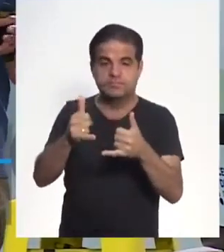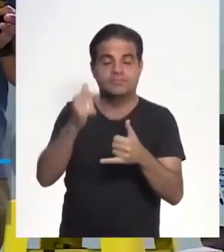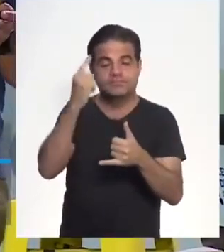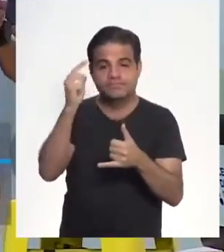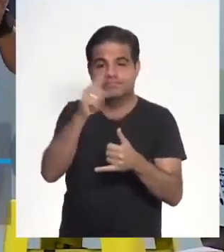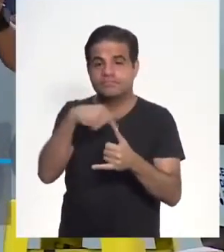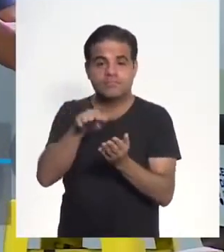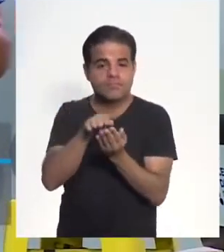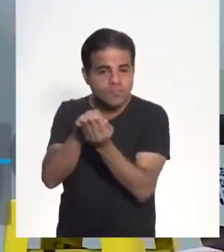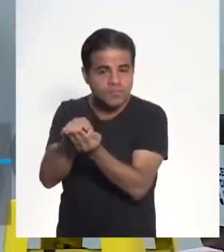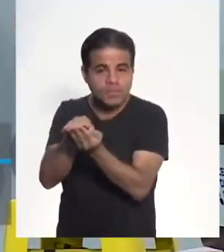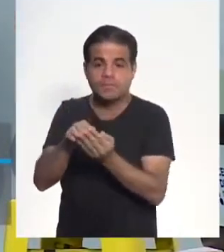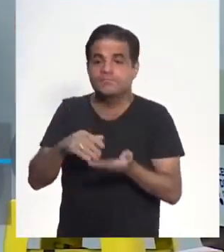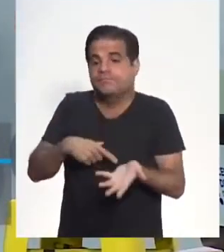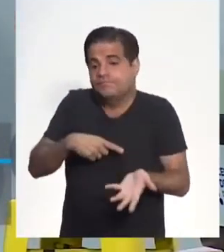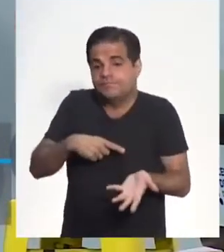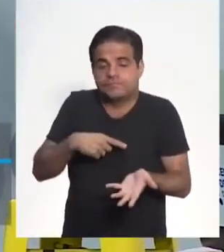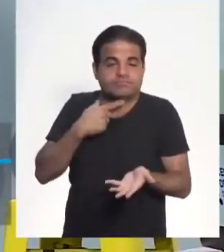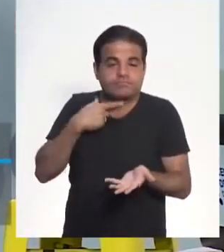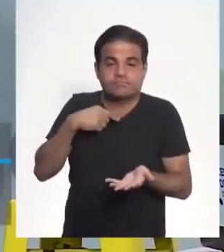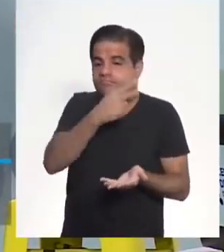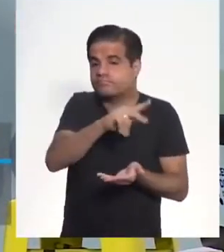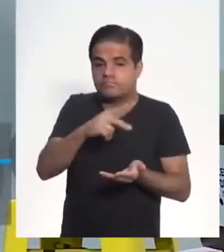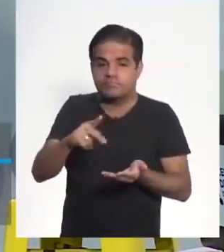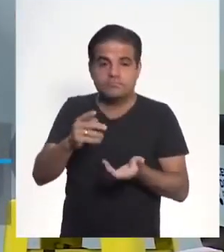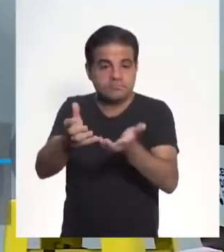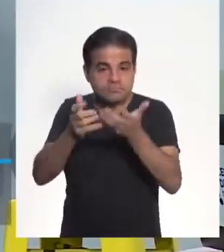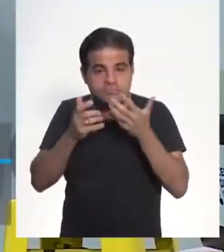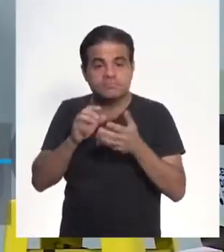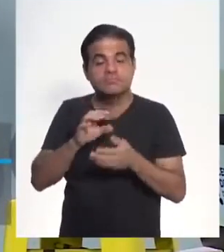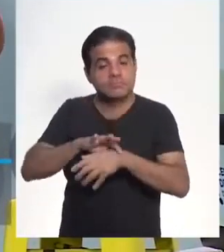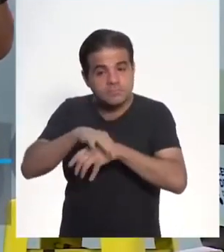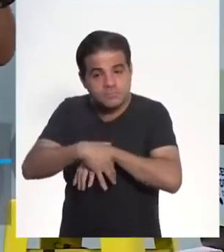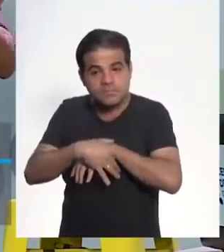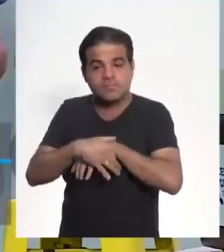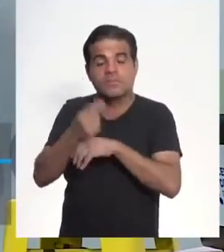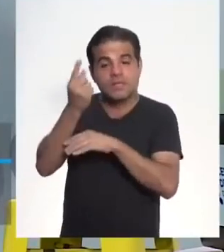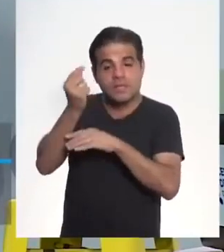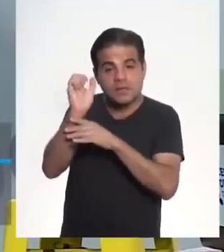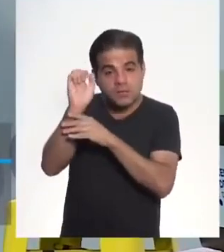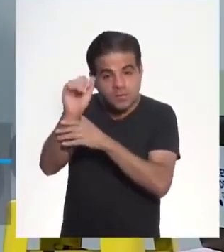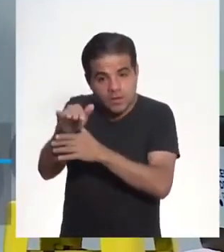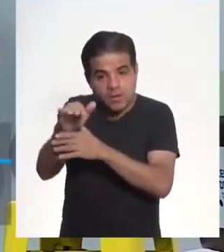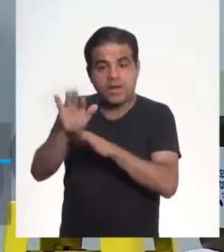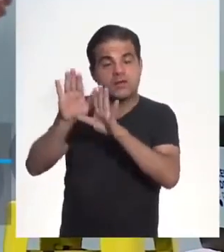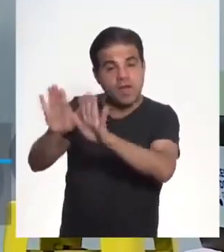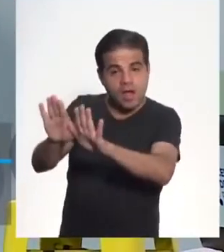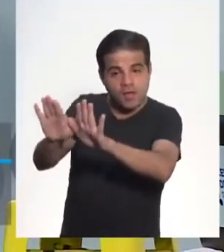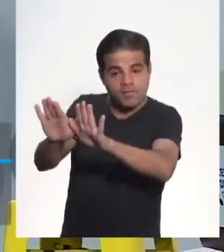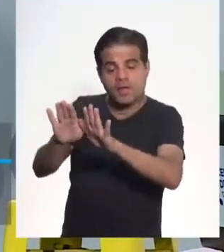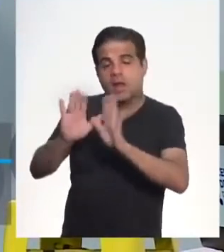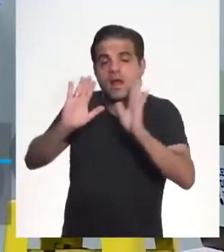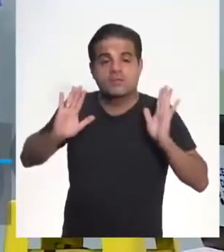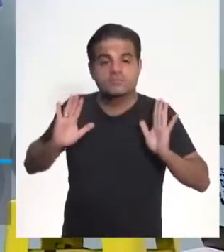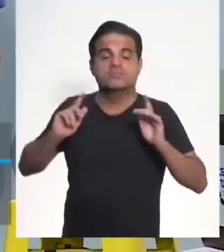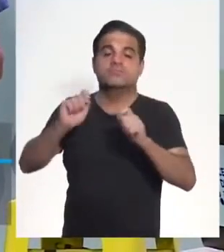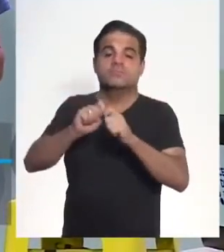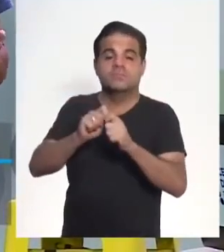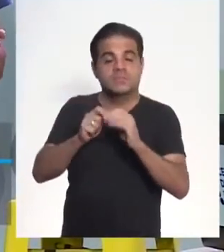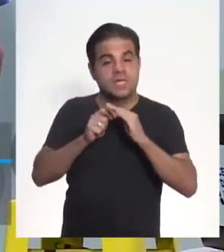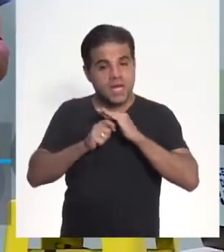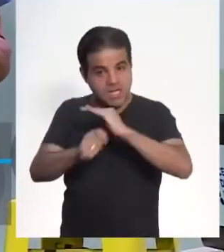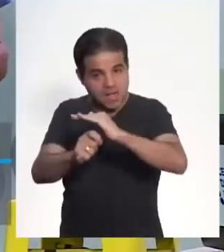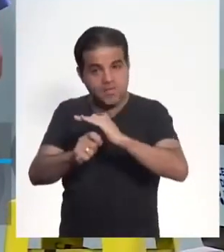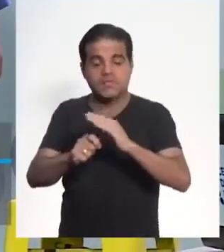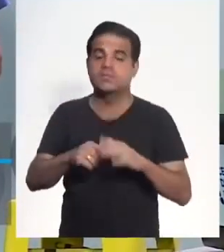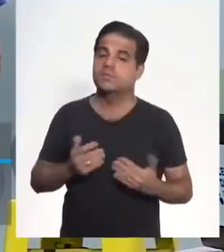predileto aí de pessoas que, sei lá, querem segurança, colocar o seu dinheirinho ali, enfim, e fazer esse investimento.